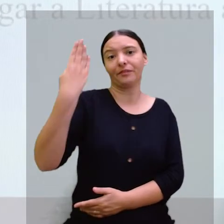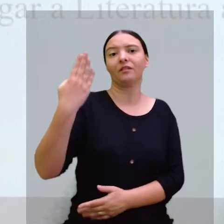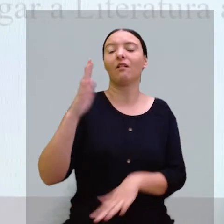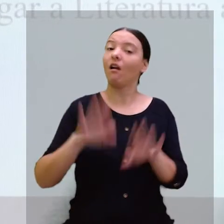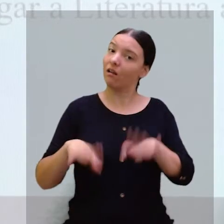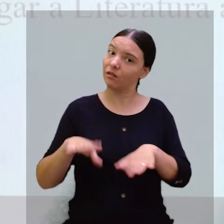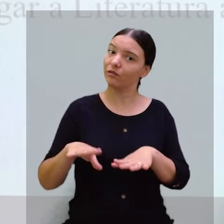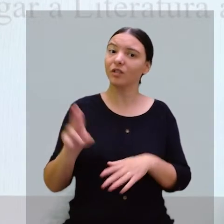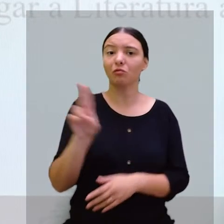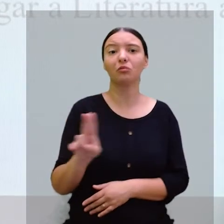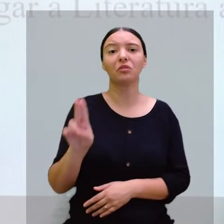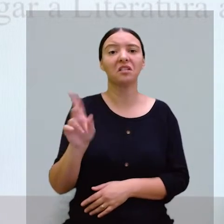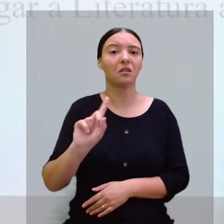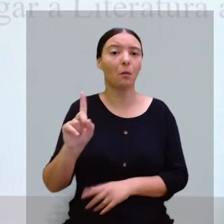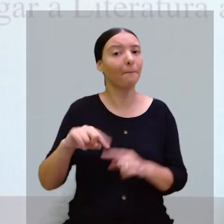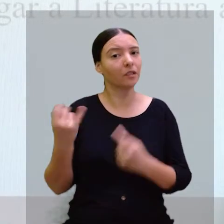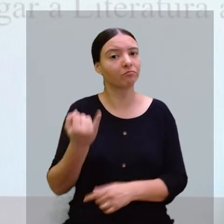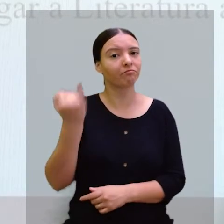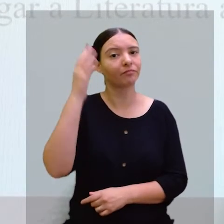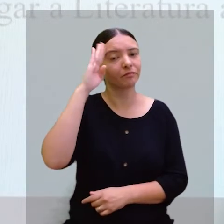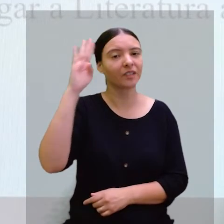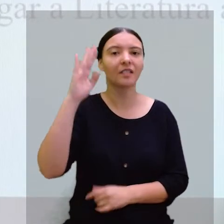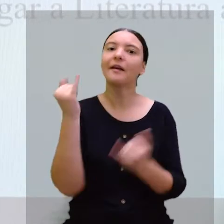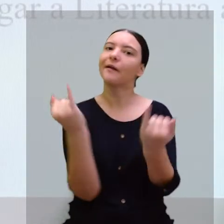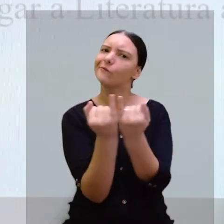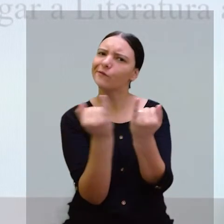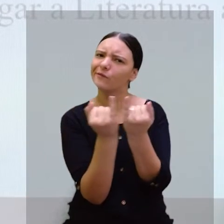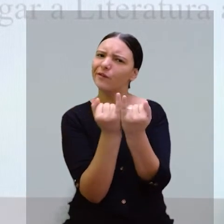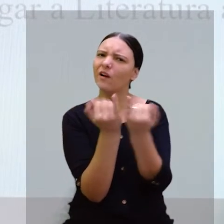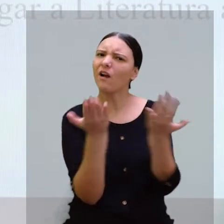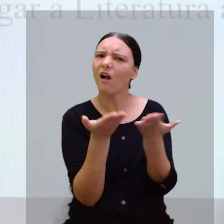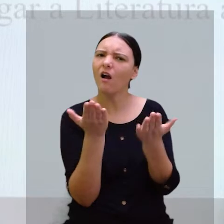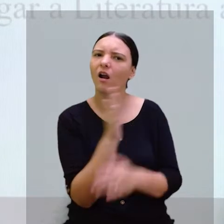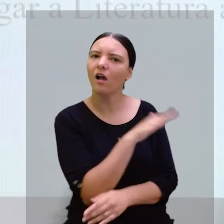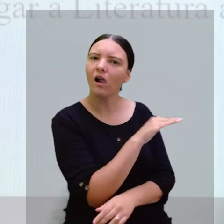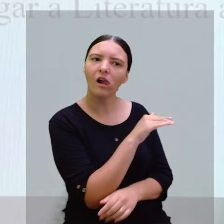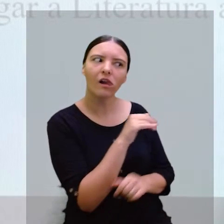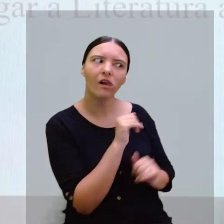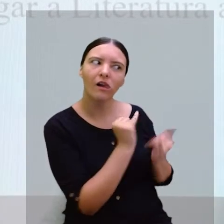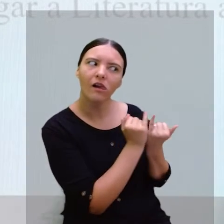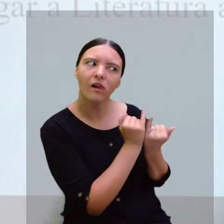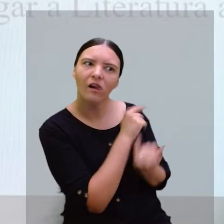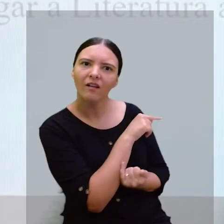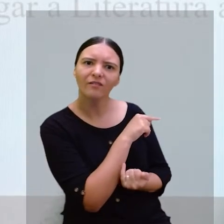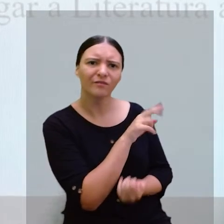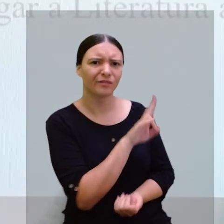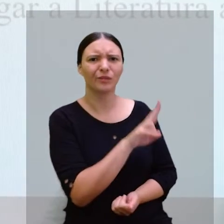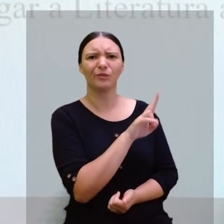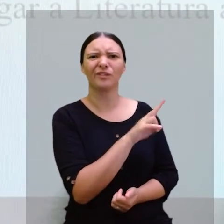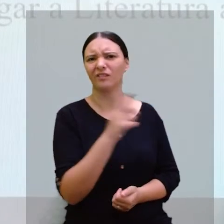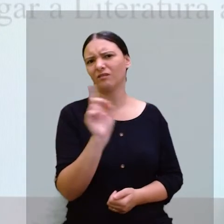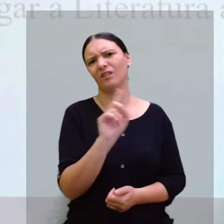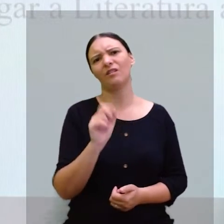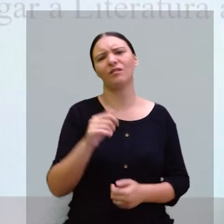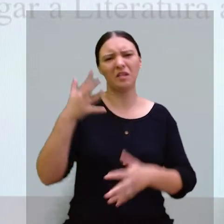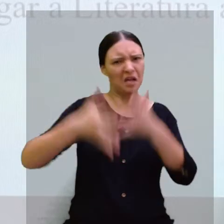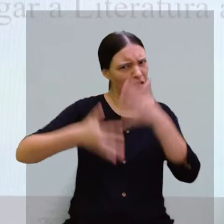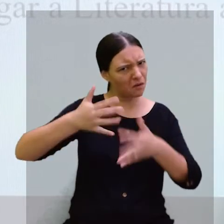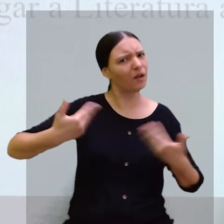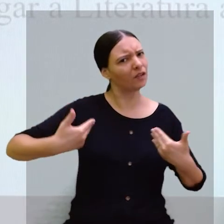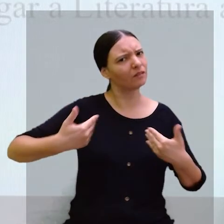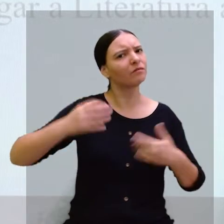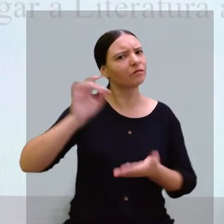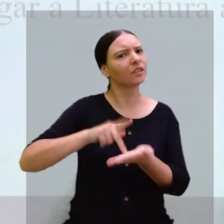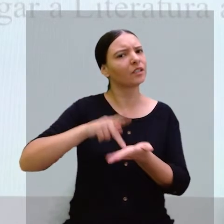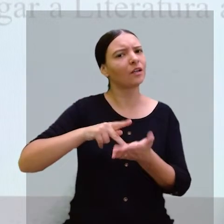vezes são fundamentais. Por exemplo, fazer uma fofoca agora com seu colega enquanto eu estou falando é meio inútil, me atrapalha aqui, é verdade.